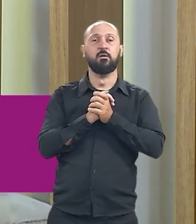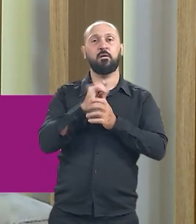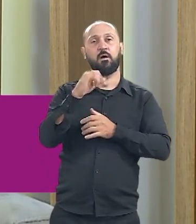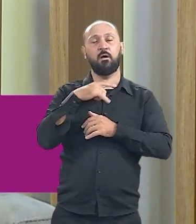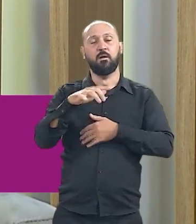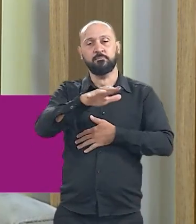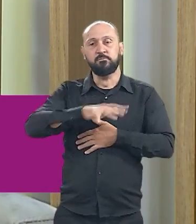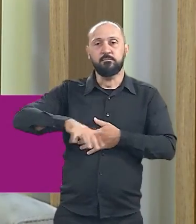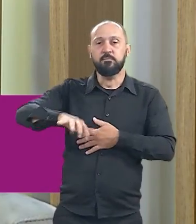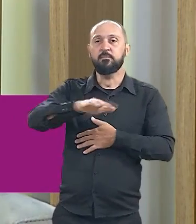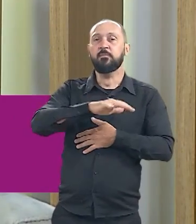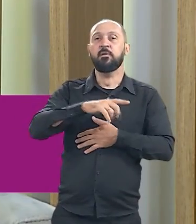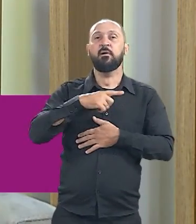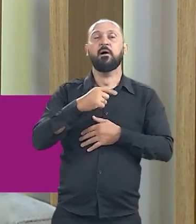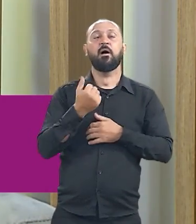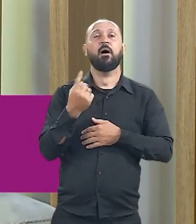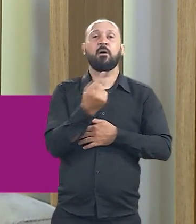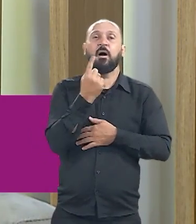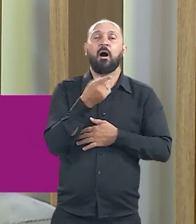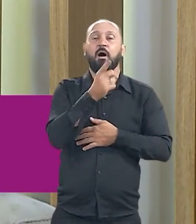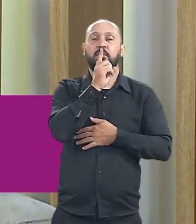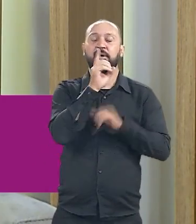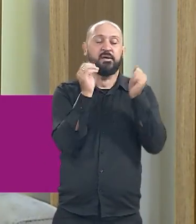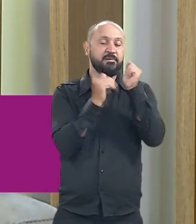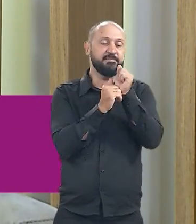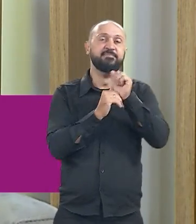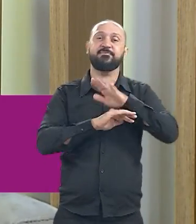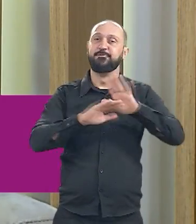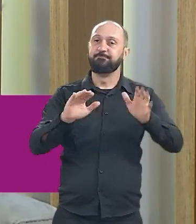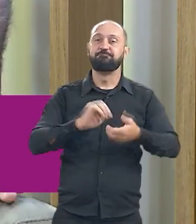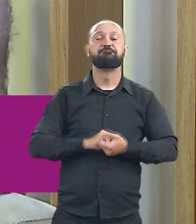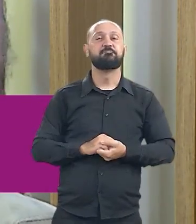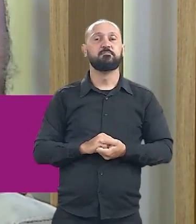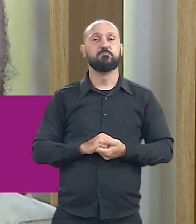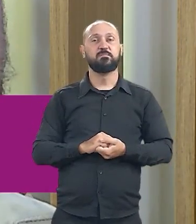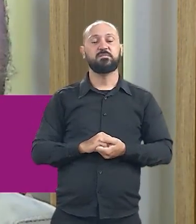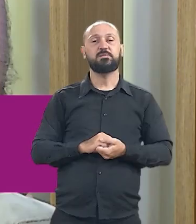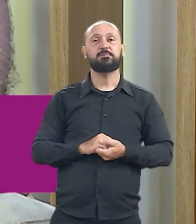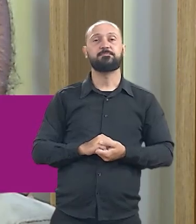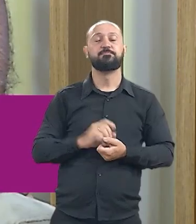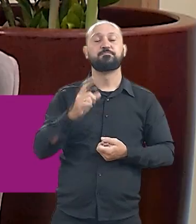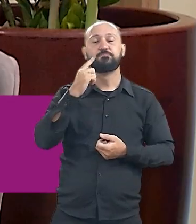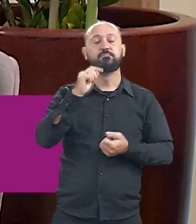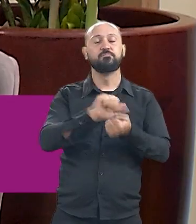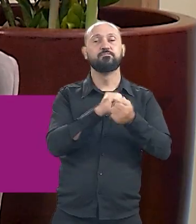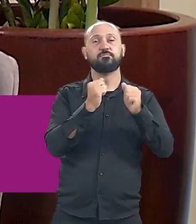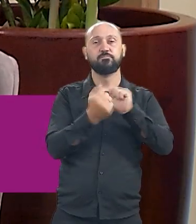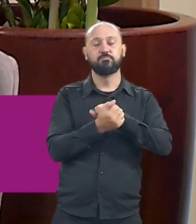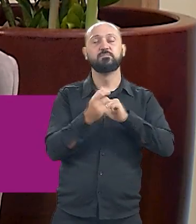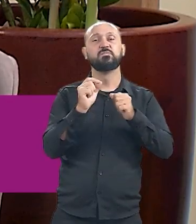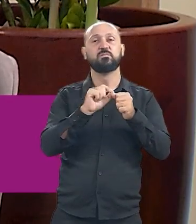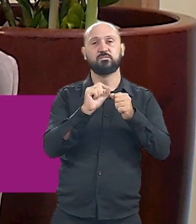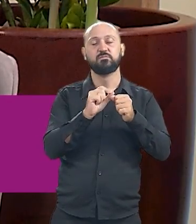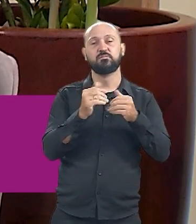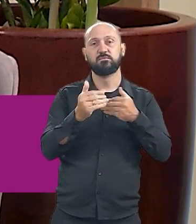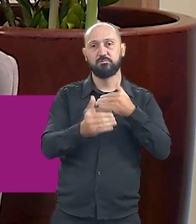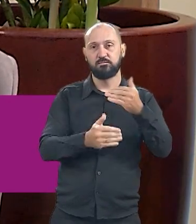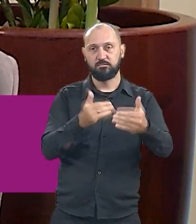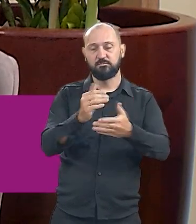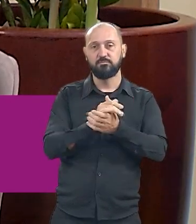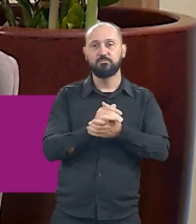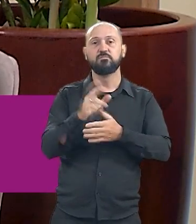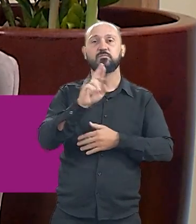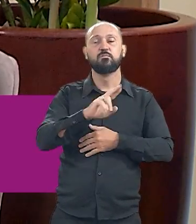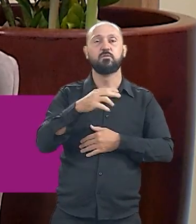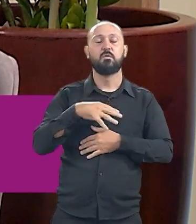em sigilo, etc. Então, foi isso que essas adaptações foram sendo feitas durante a pandemia. E ele utiliza o próprio aparelho de telefone ou um aparelho